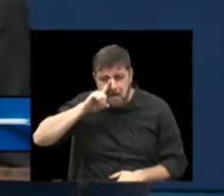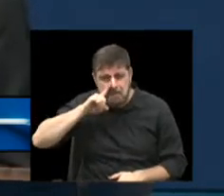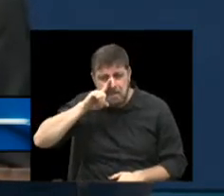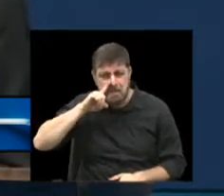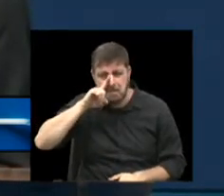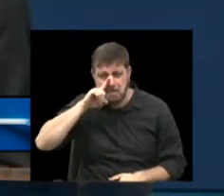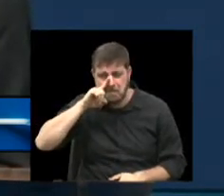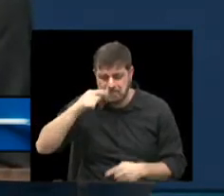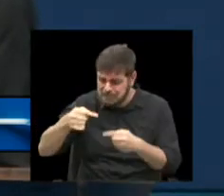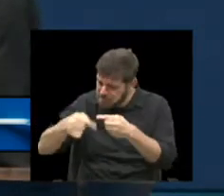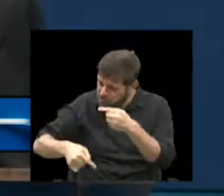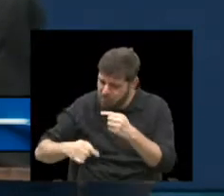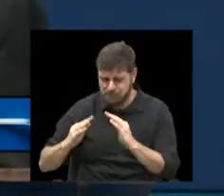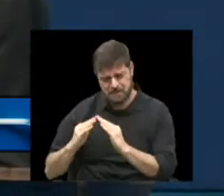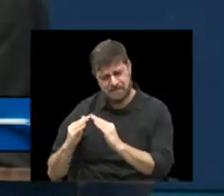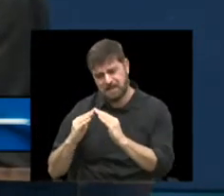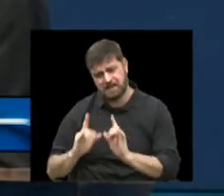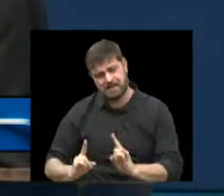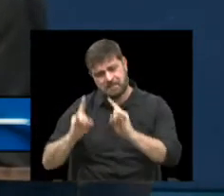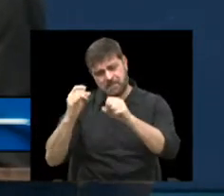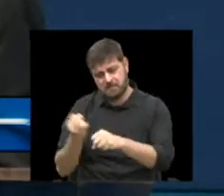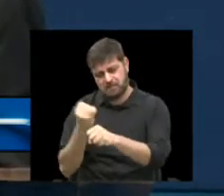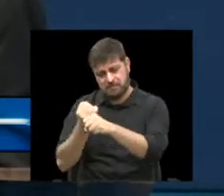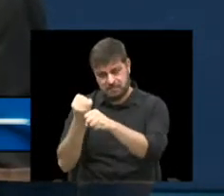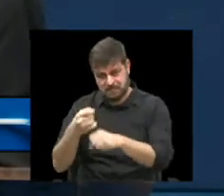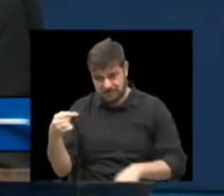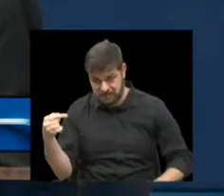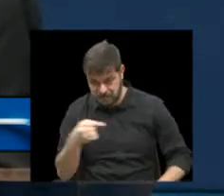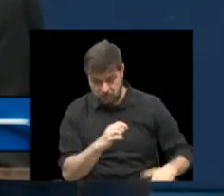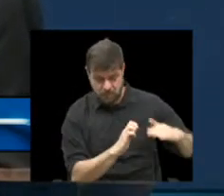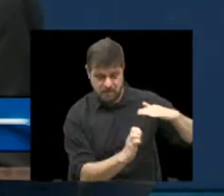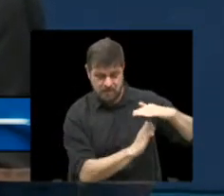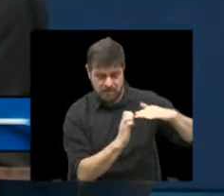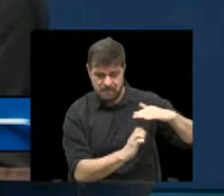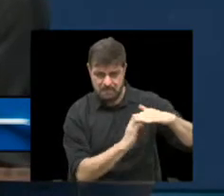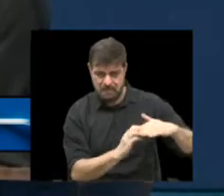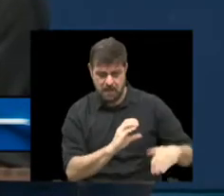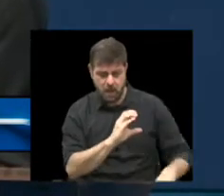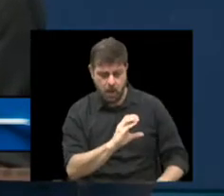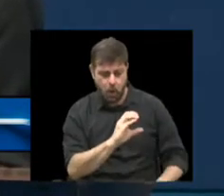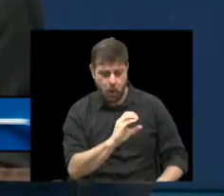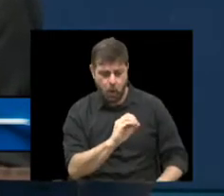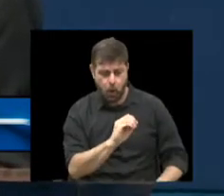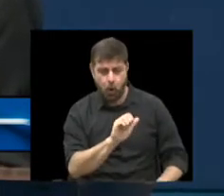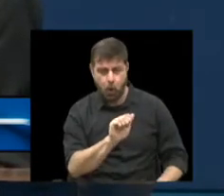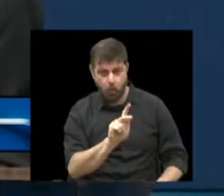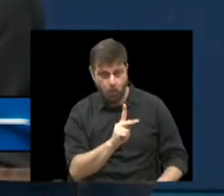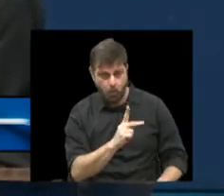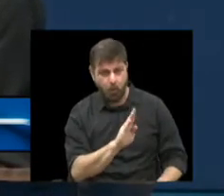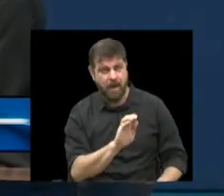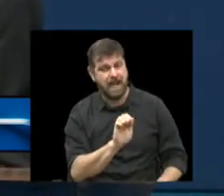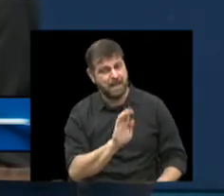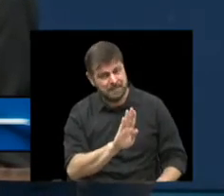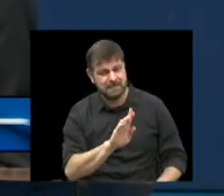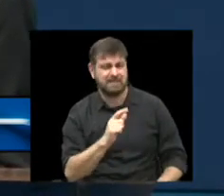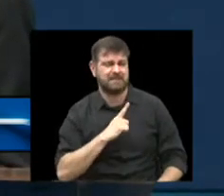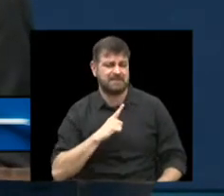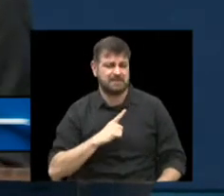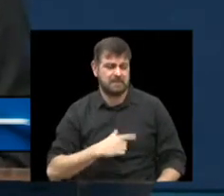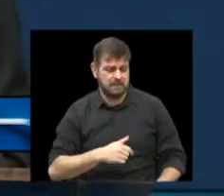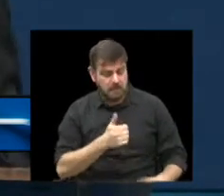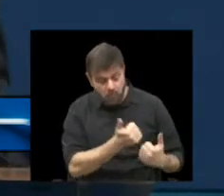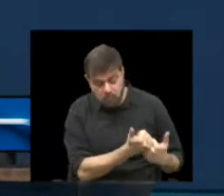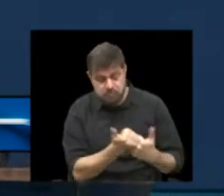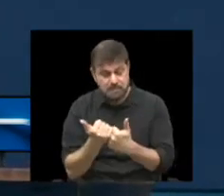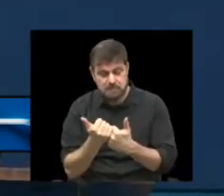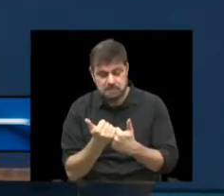perigoso. Então, a Coab tem que tomar essa decisão, tem que ver, tem que mandar seus diretores, seus